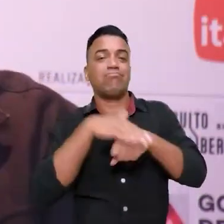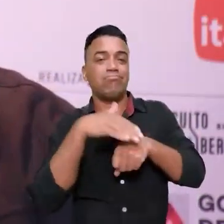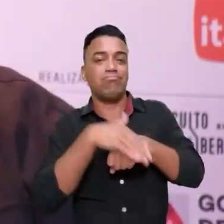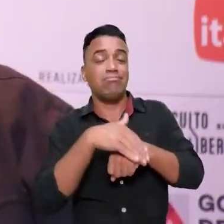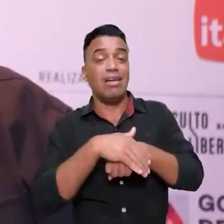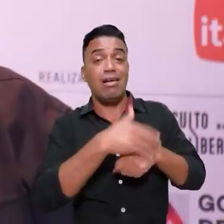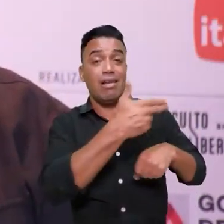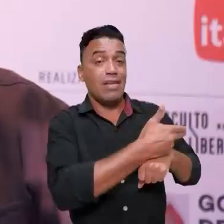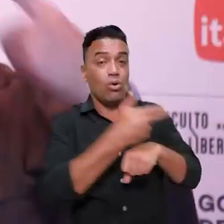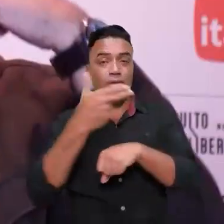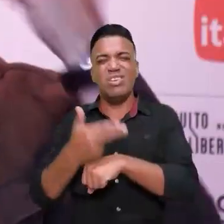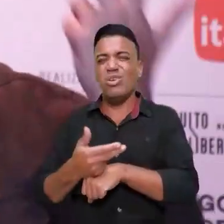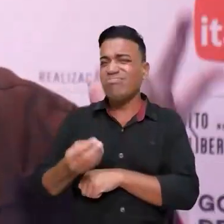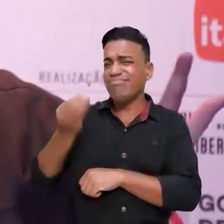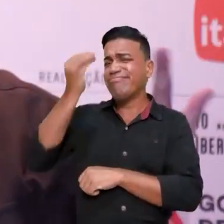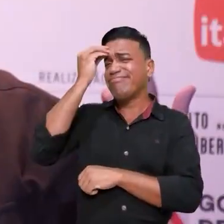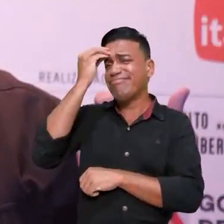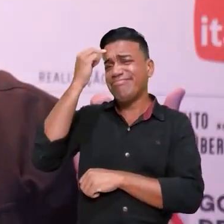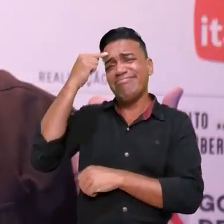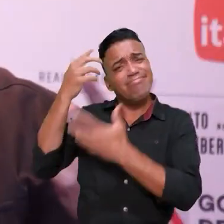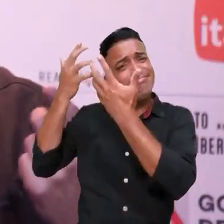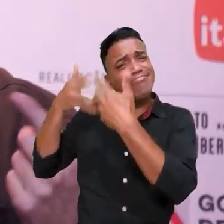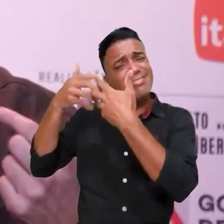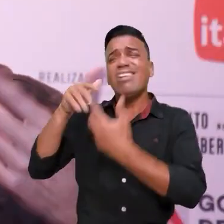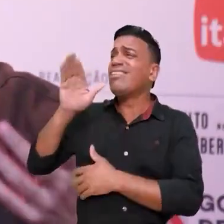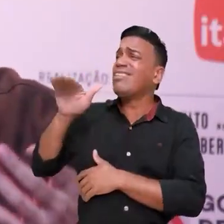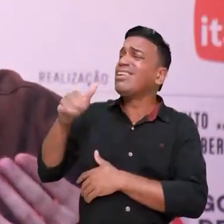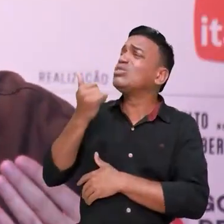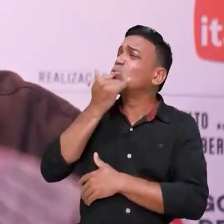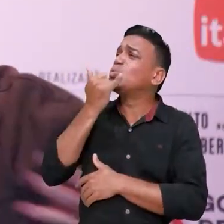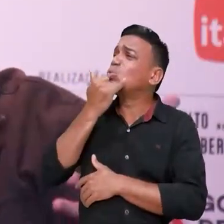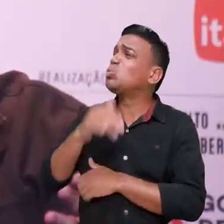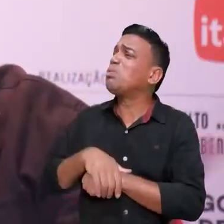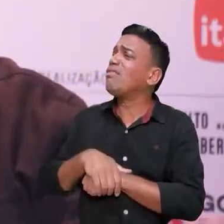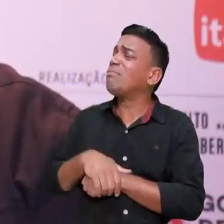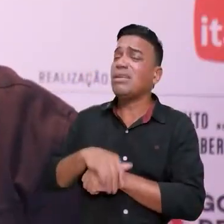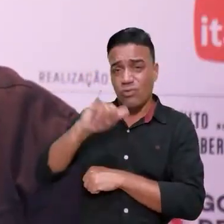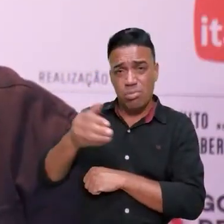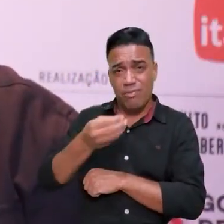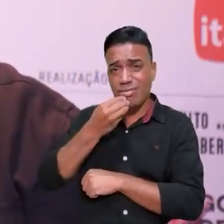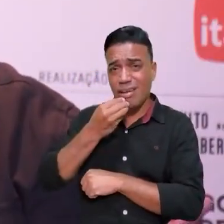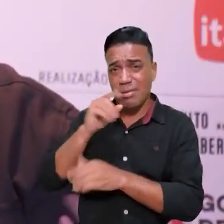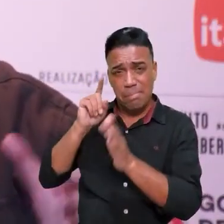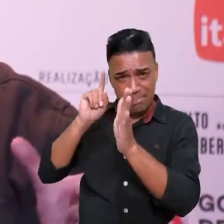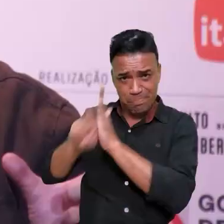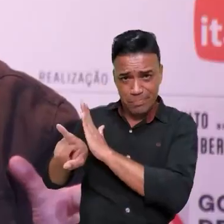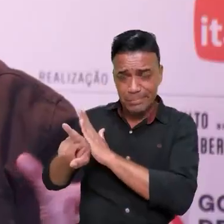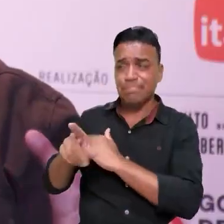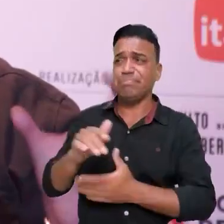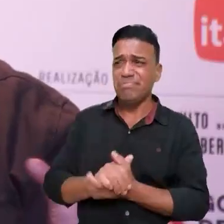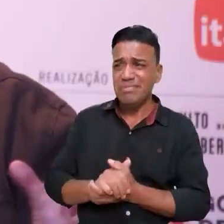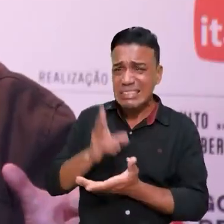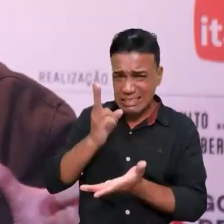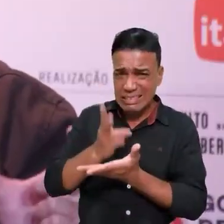gravadas. Aí eu fiquei com aquilo na cabeça, né? Eu falei assim, Fernando, me desculpa aqui, mas eu vou aproveitar a oportunidade. Eu queria te entender.